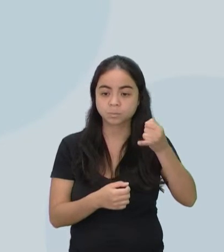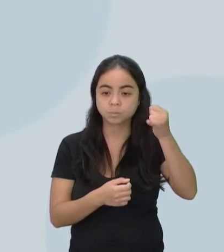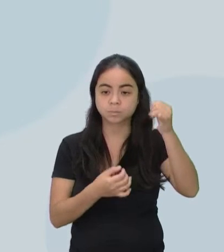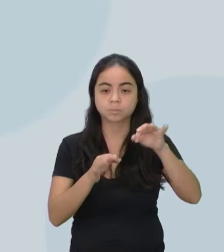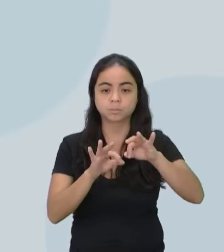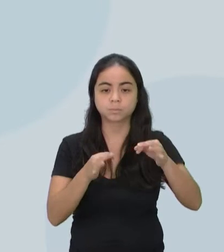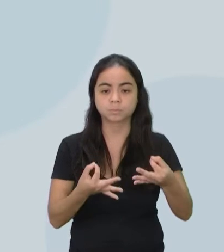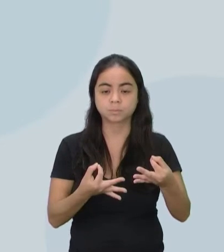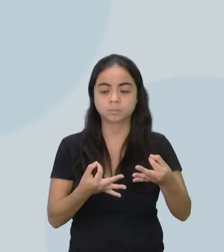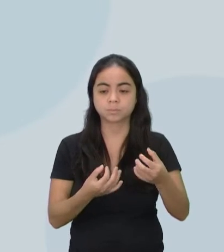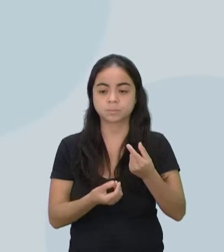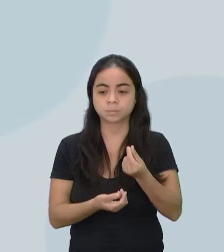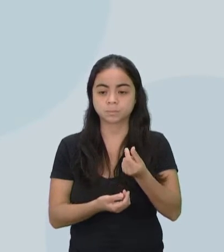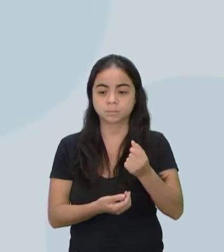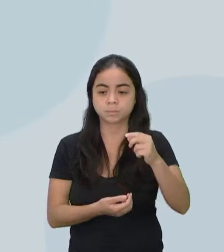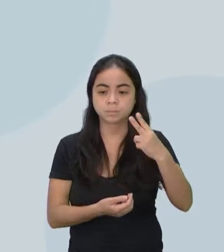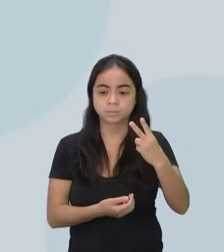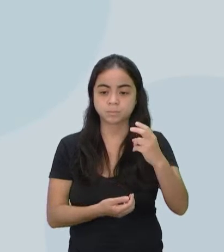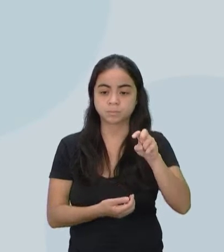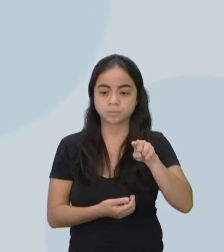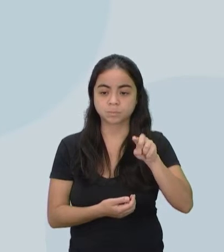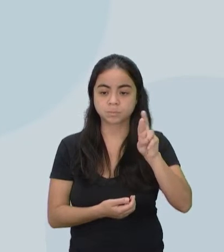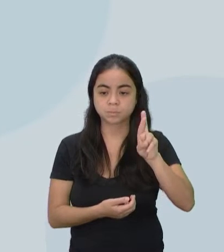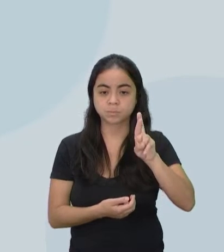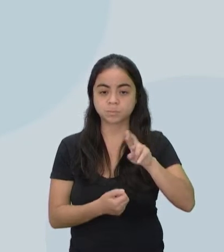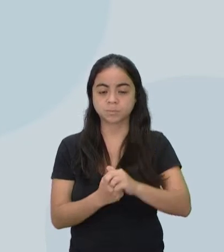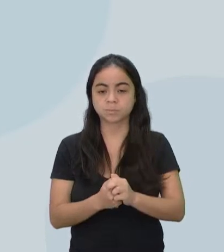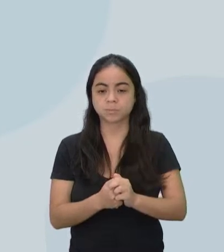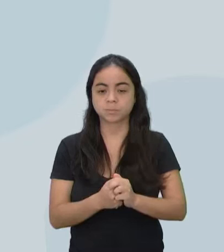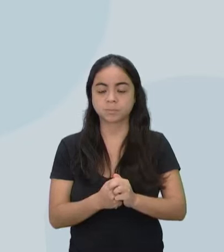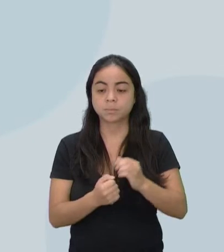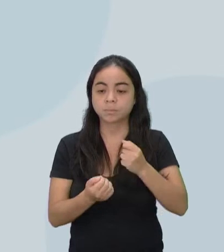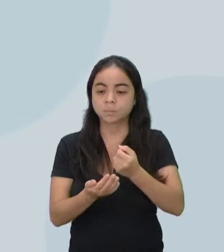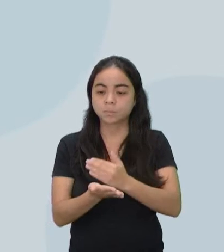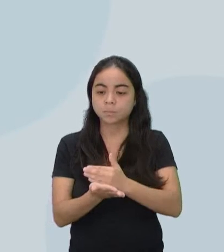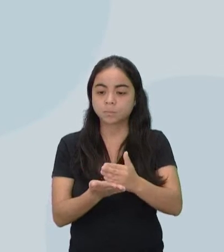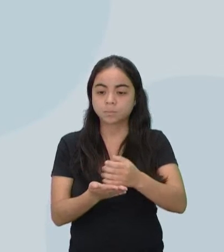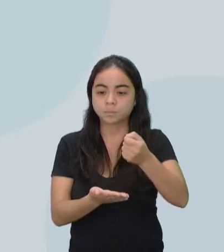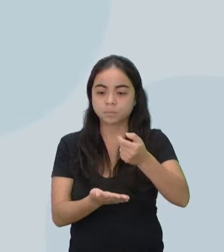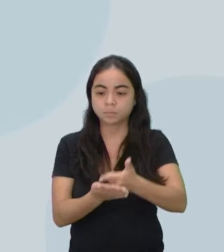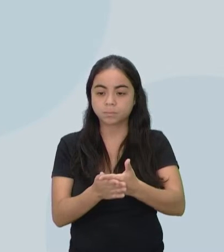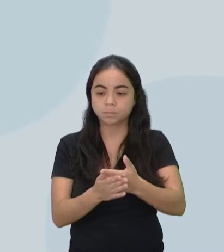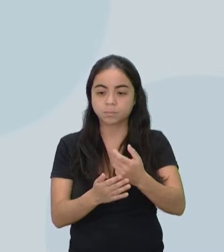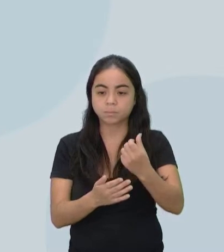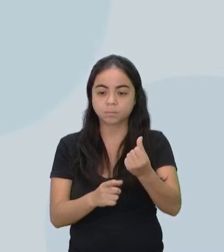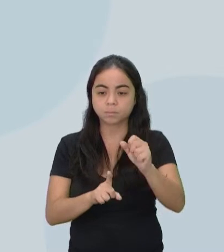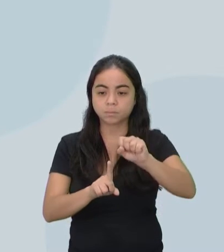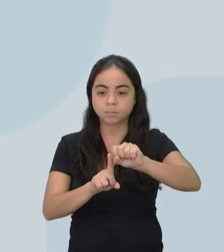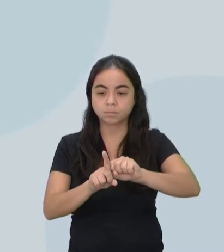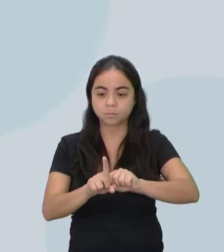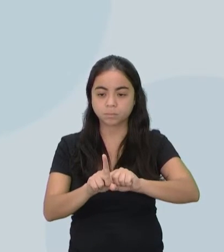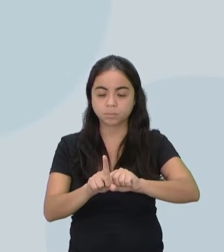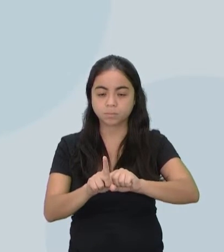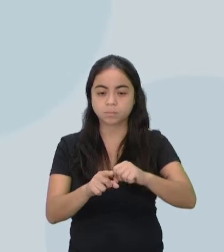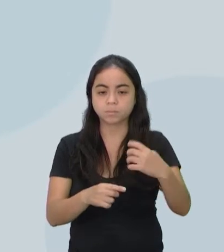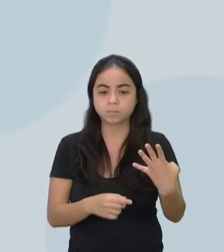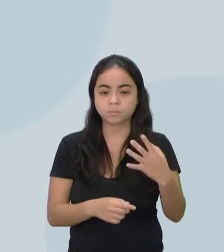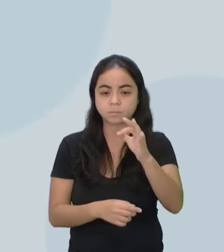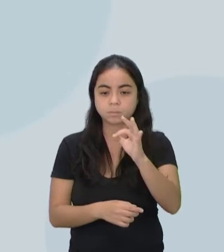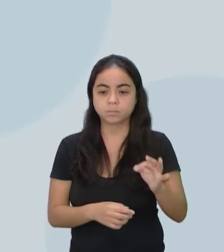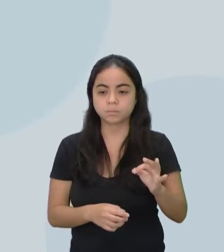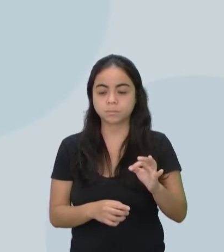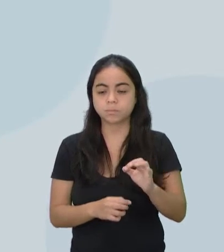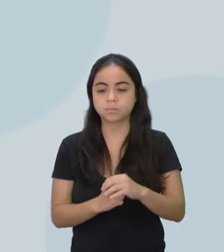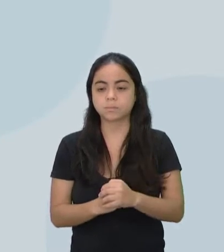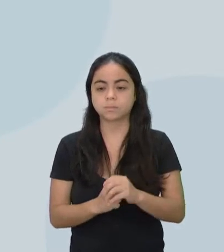valor de R$ 3.000, a ser pago daqui a 6 meses, com uma taxa de 4% ao